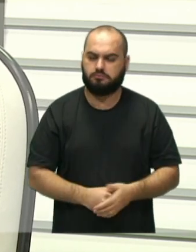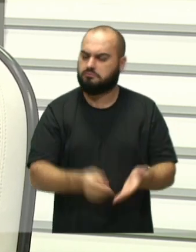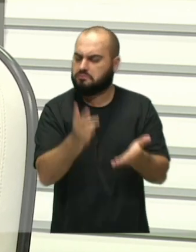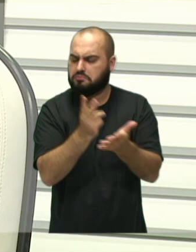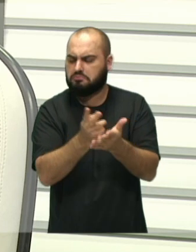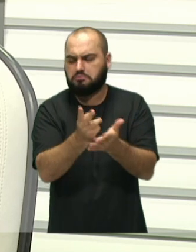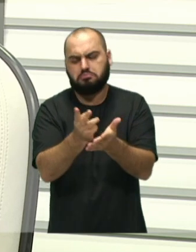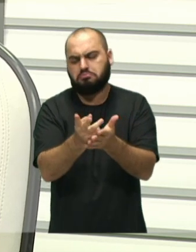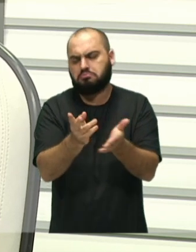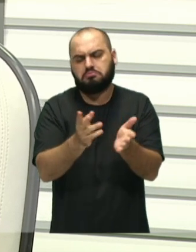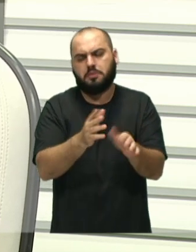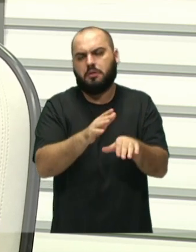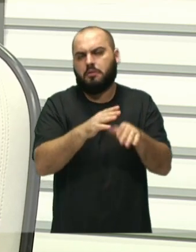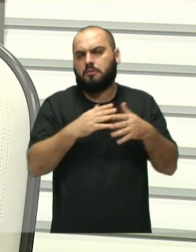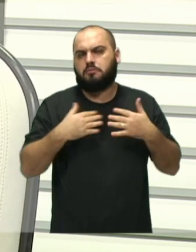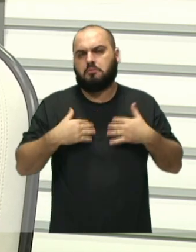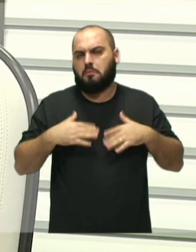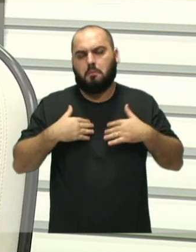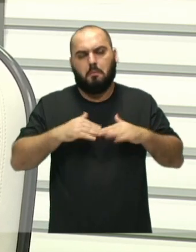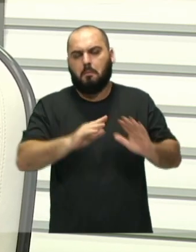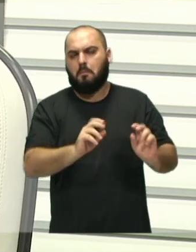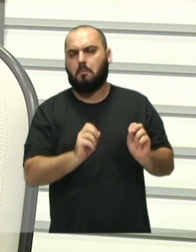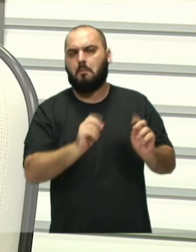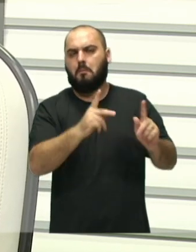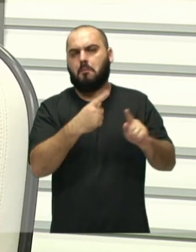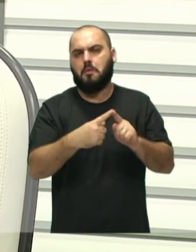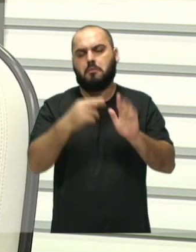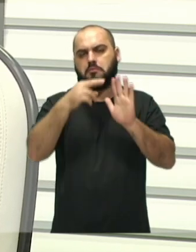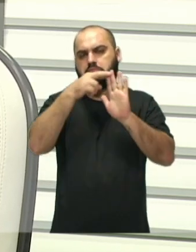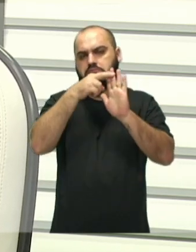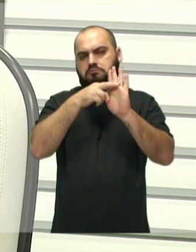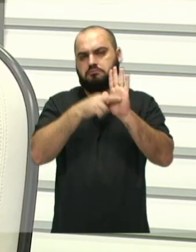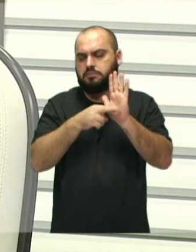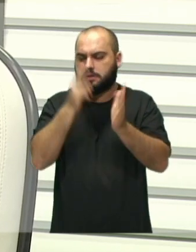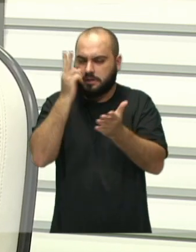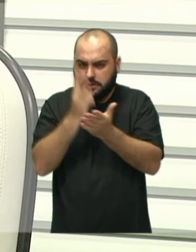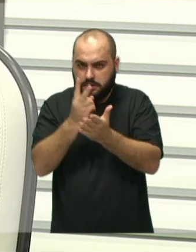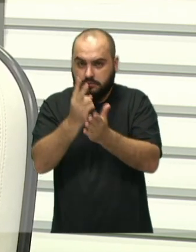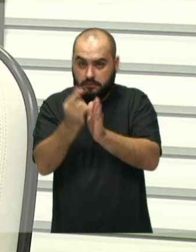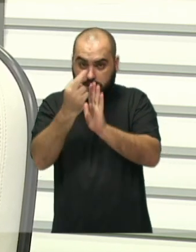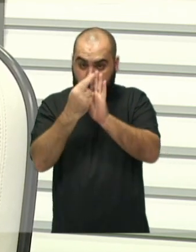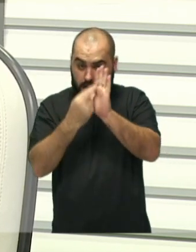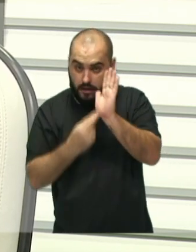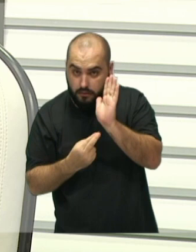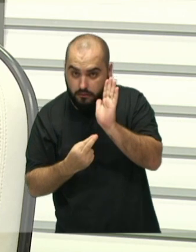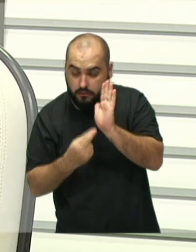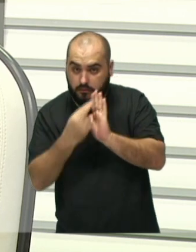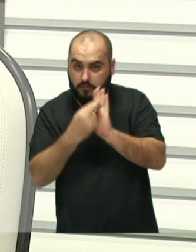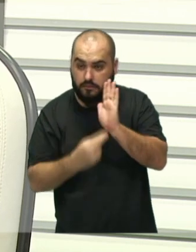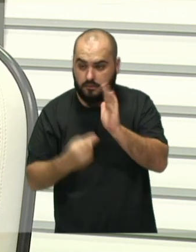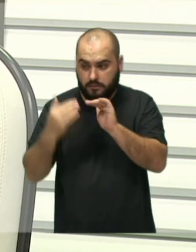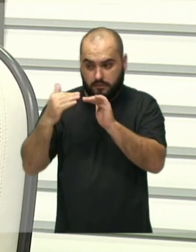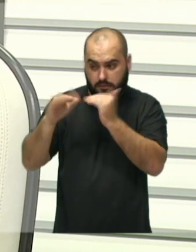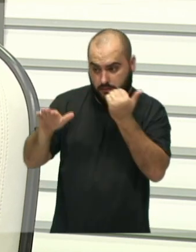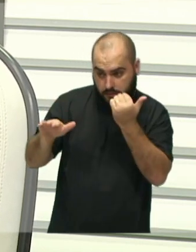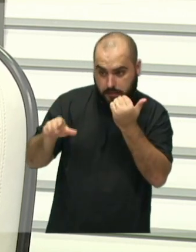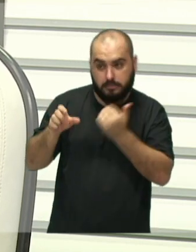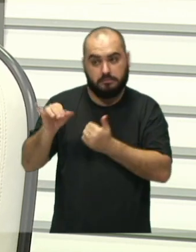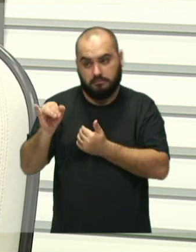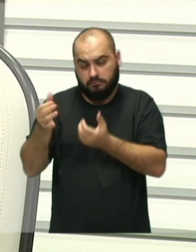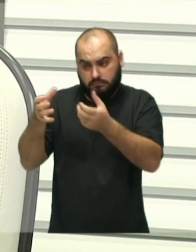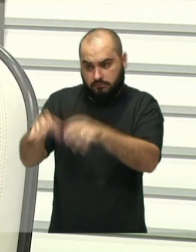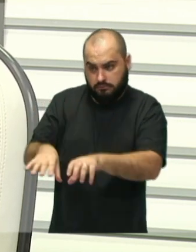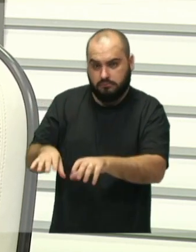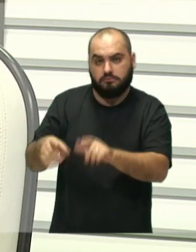fomos muito legalista pela técnica pelo Regimento EA gente sempre Manteve o parecer contrário quando tinha que ser